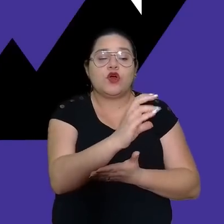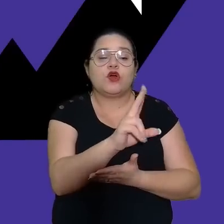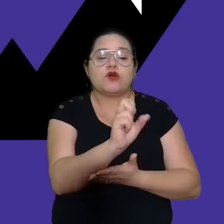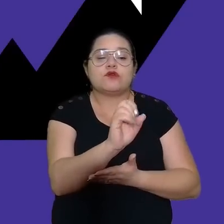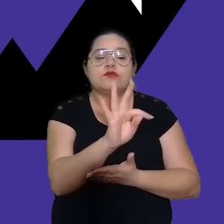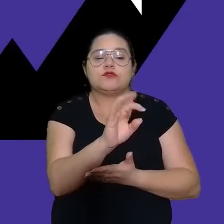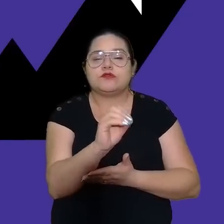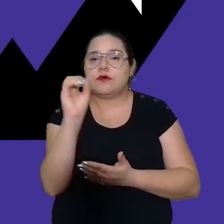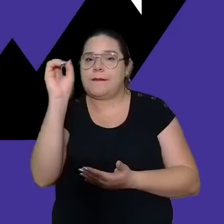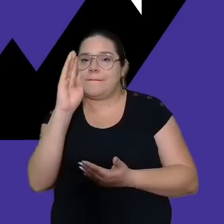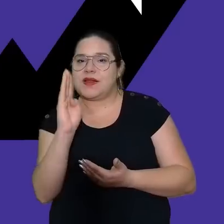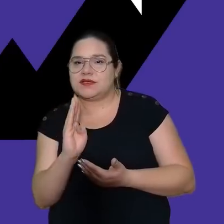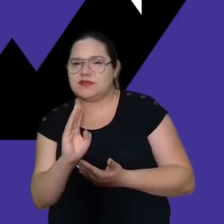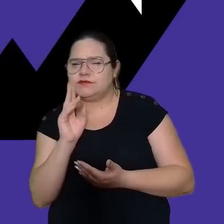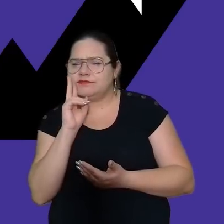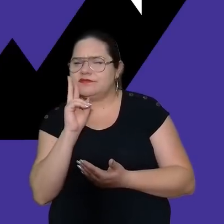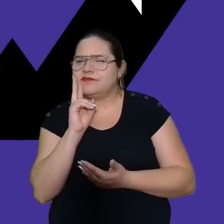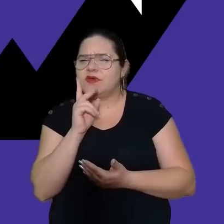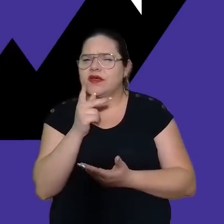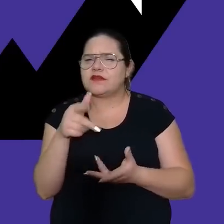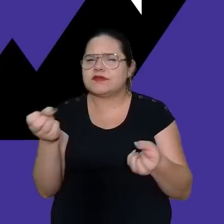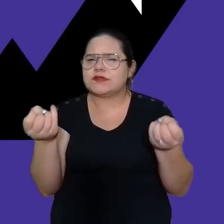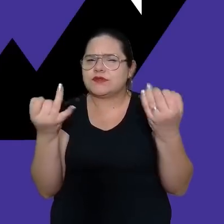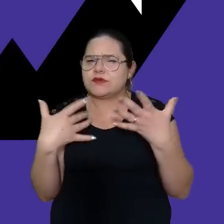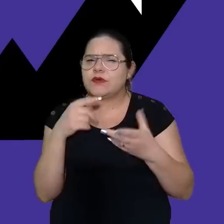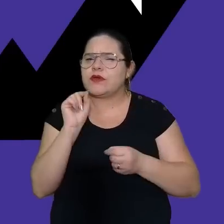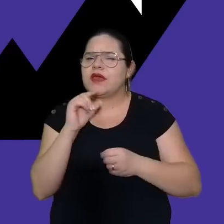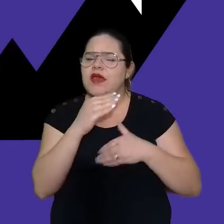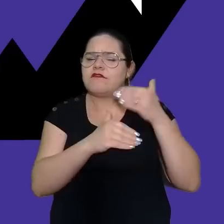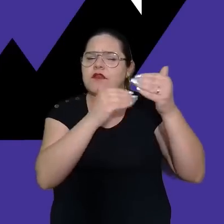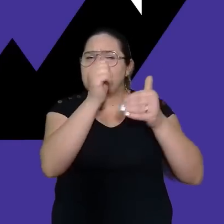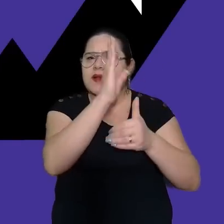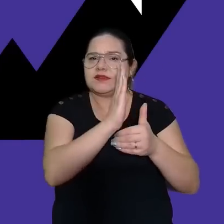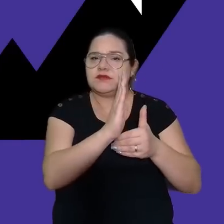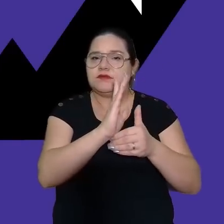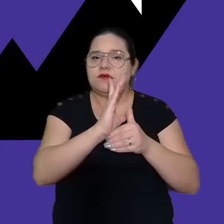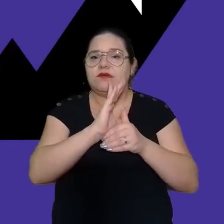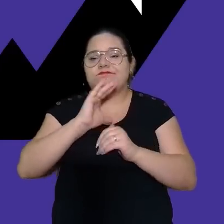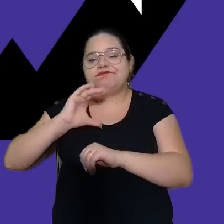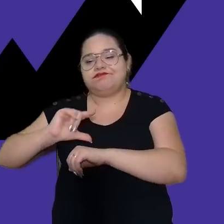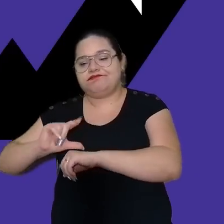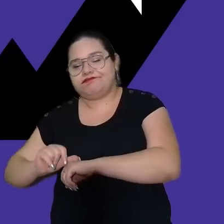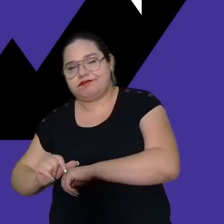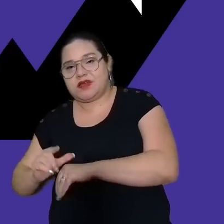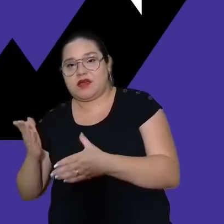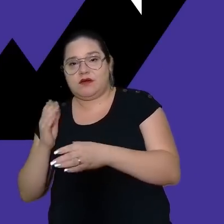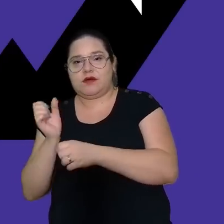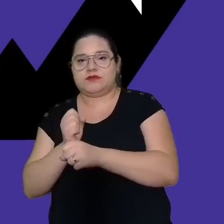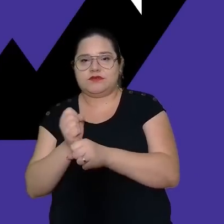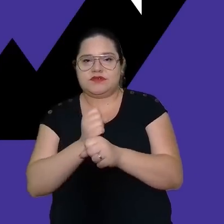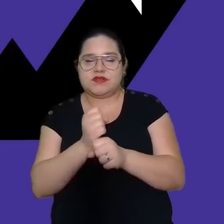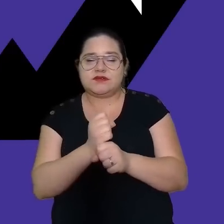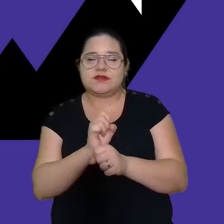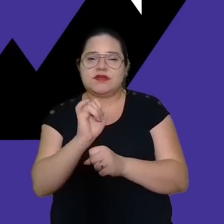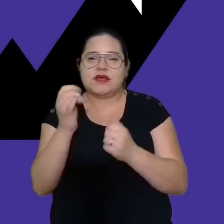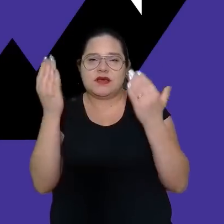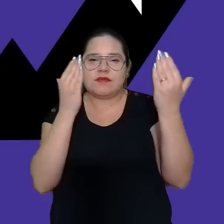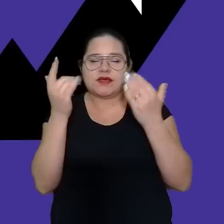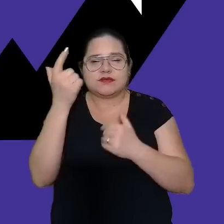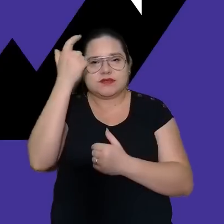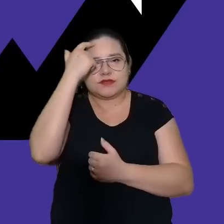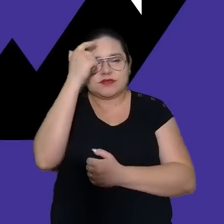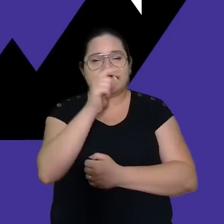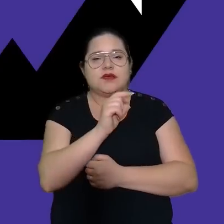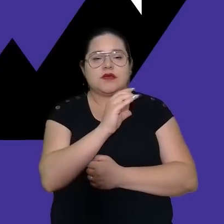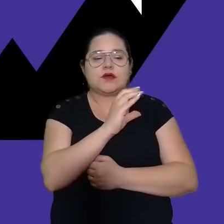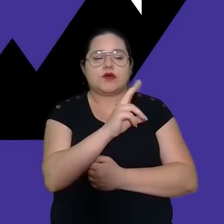o que vocês acham que evoluiu no Brasil ou retrocedeu nesses últimos anos em relação ao custo Brasil e o que